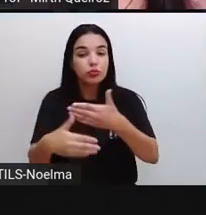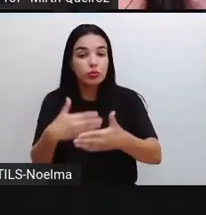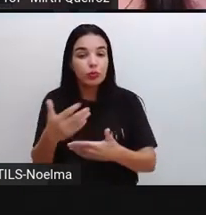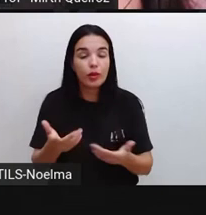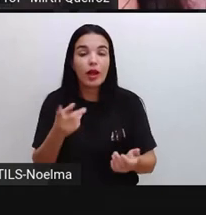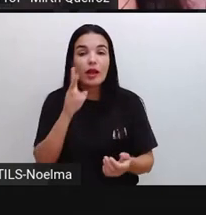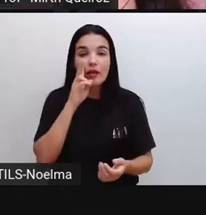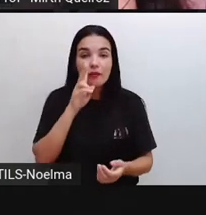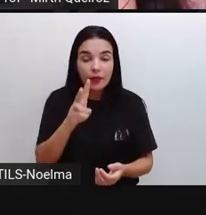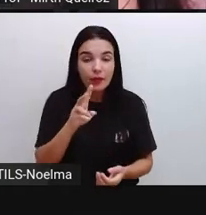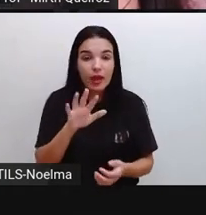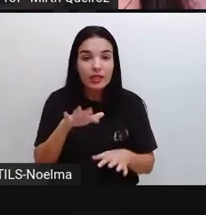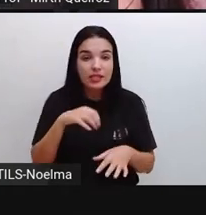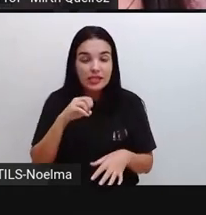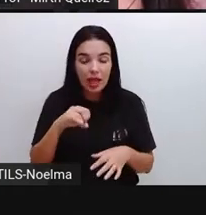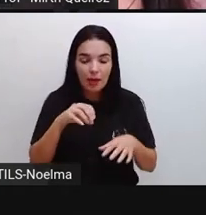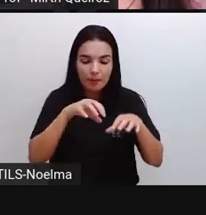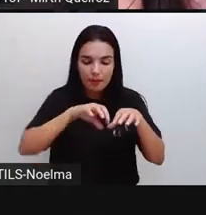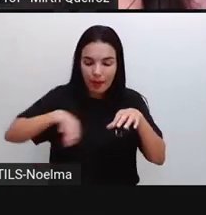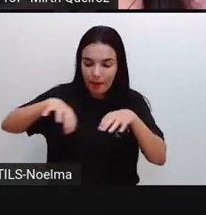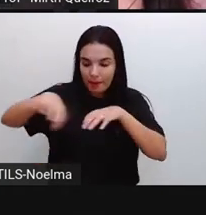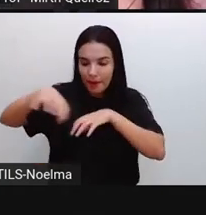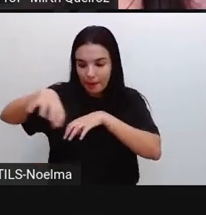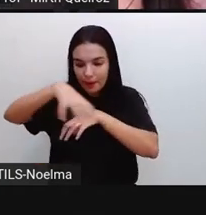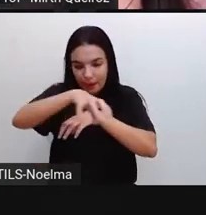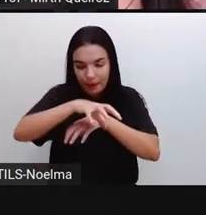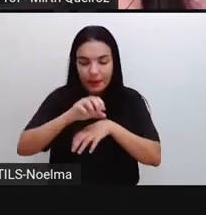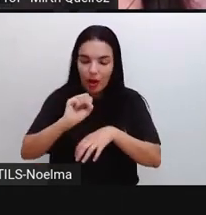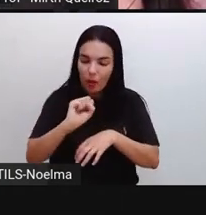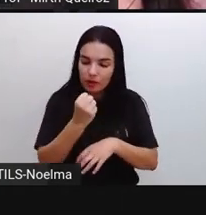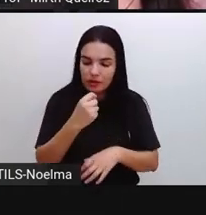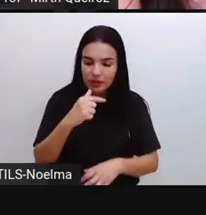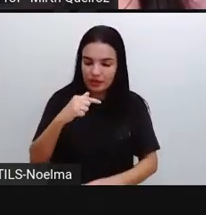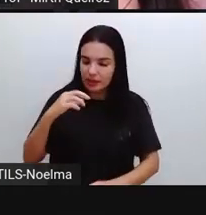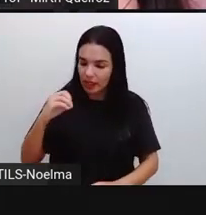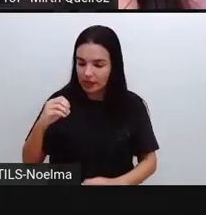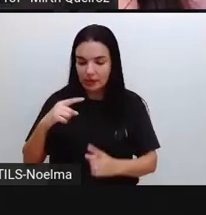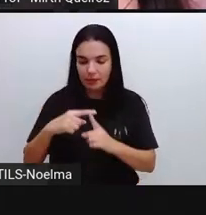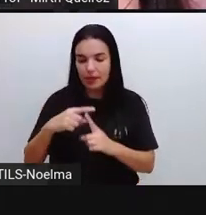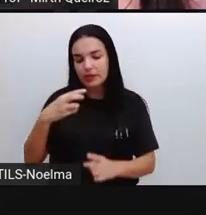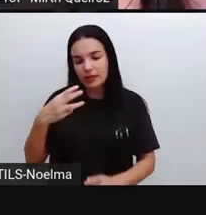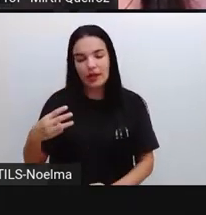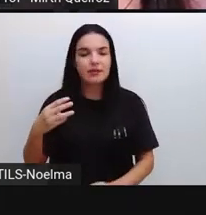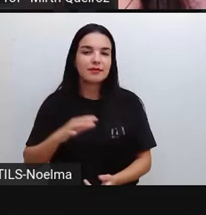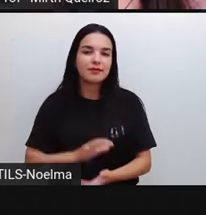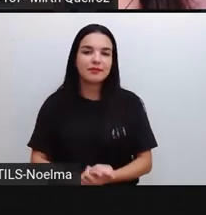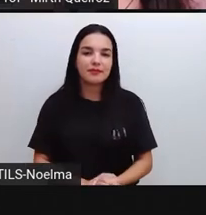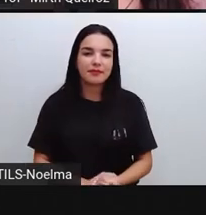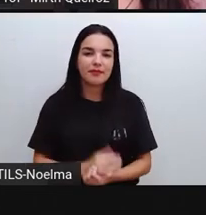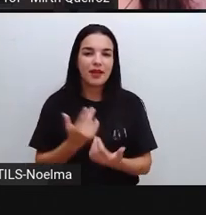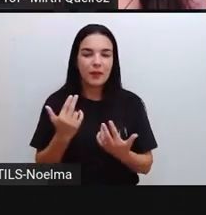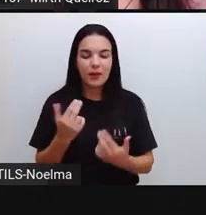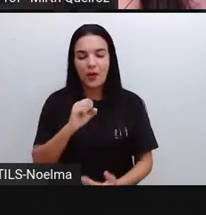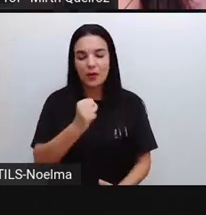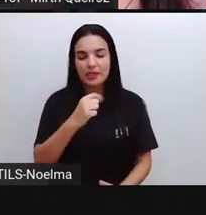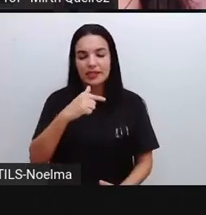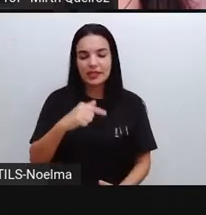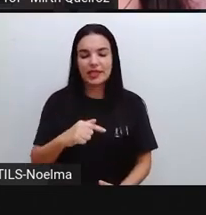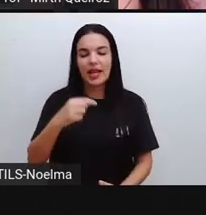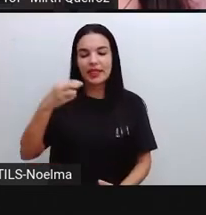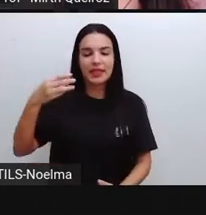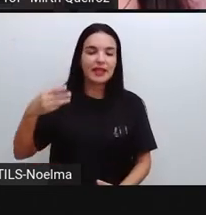número ao CD composto ficaria com 800 mais 70 mais três que que vai a